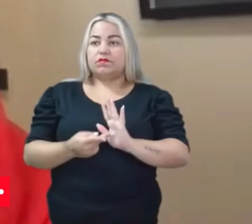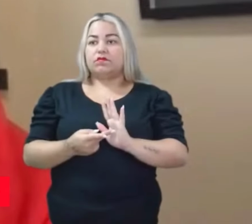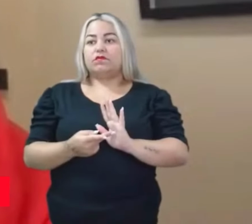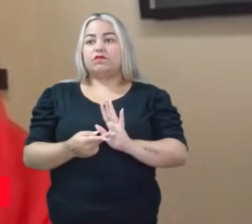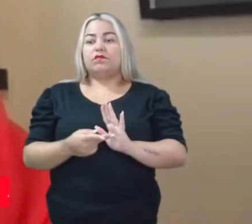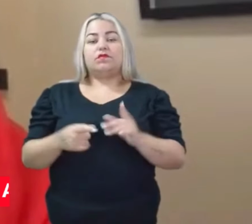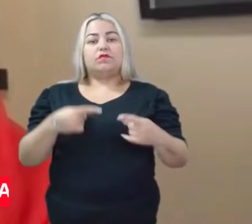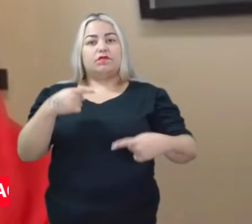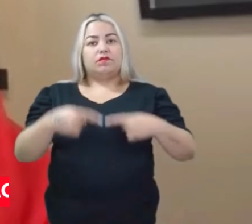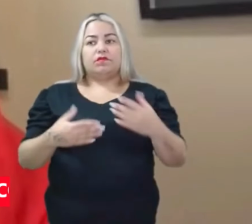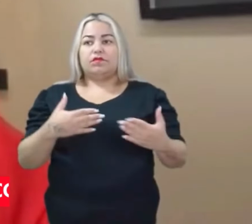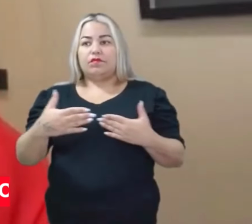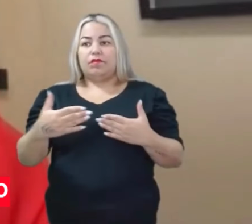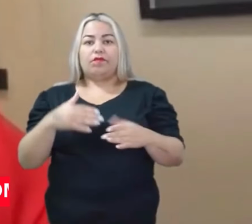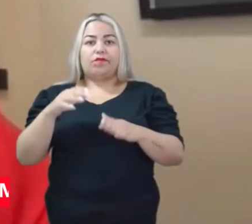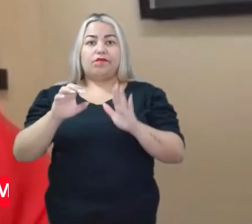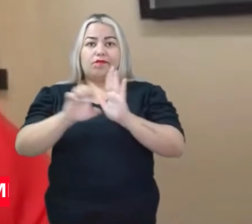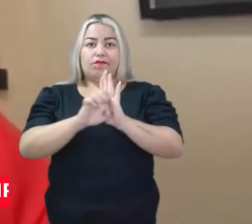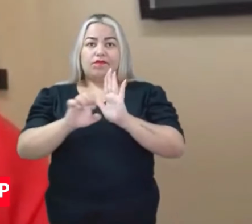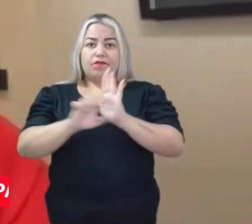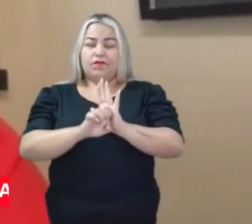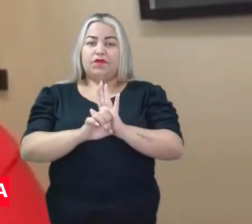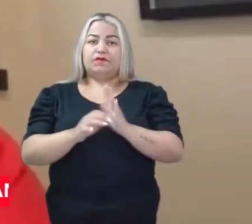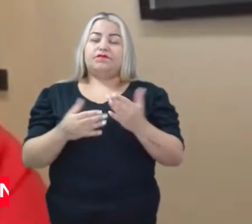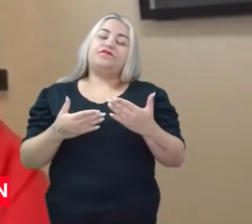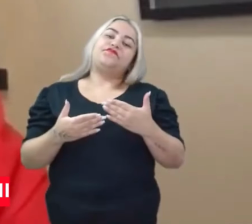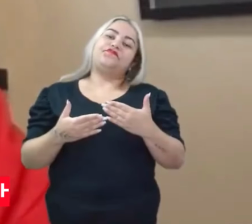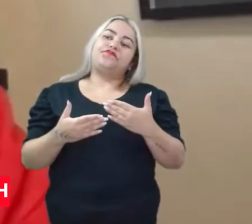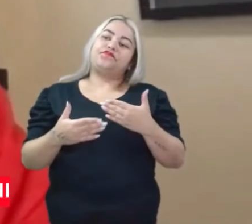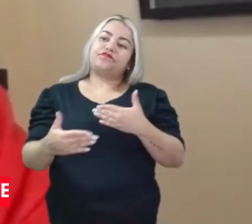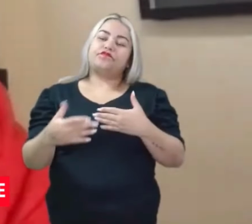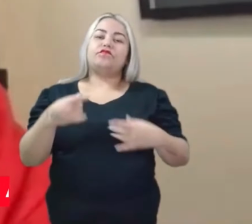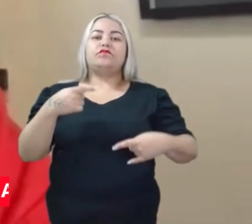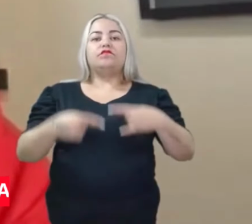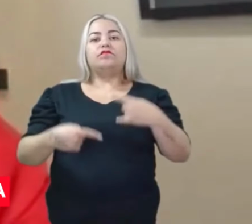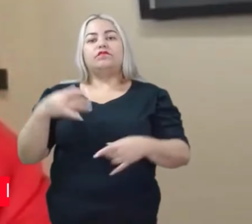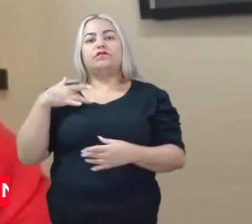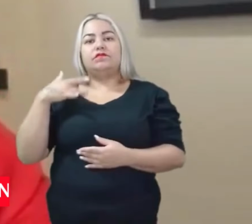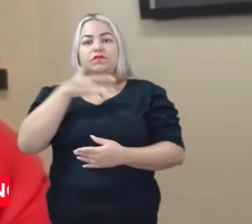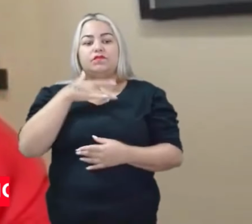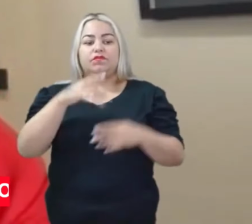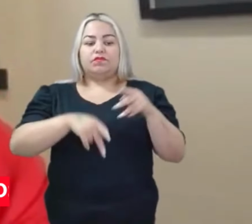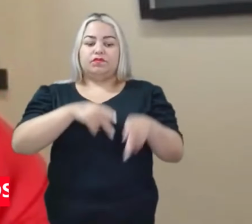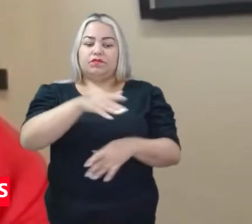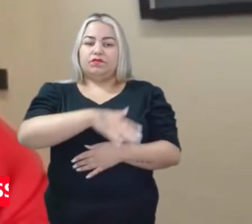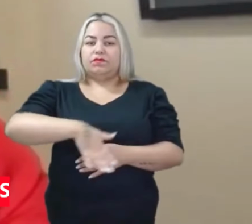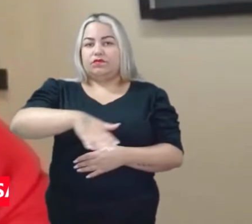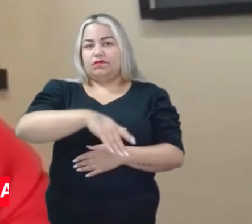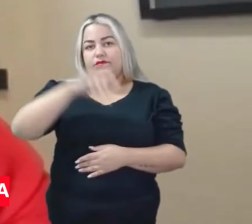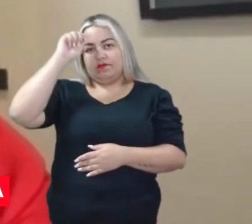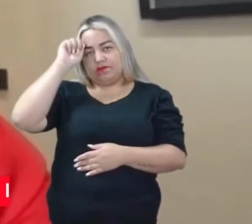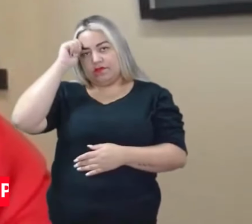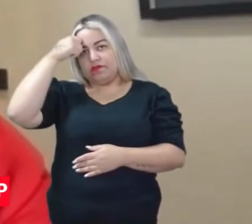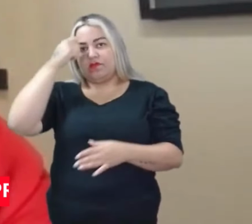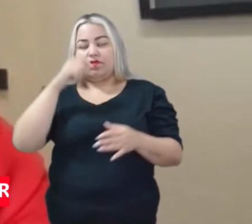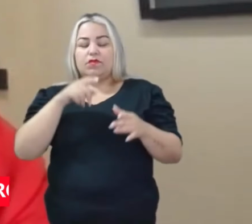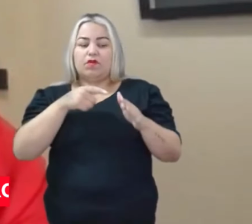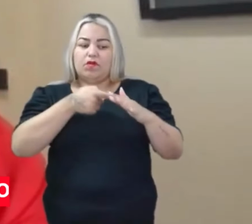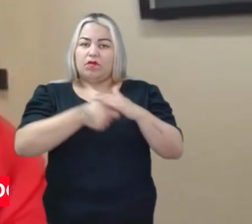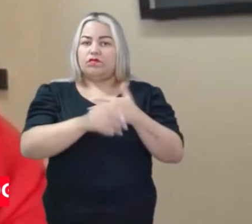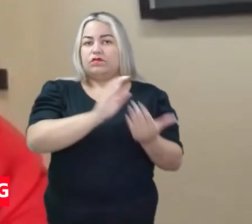grande debate que o Estatuto prevê, desde a discussão sobre a saúde da população negra, mas também aos investimentos